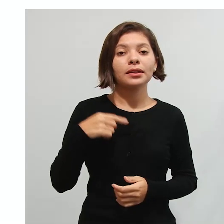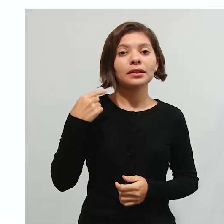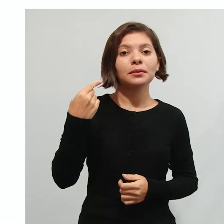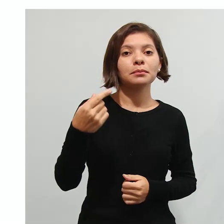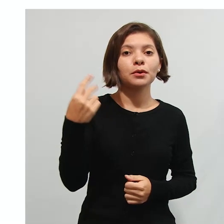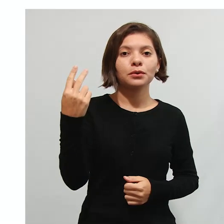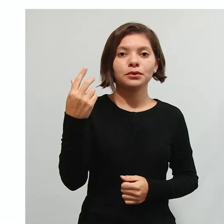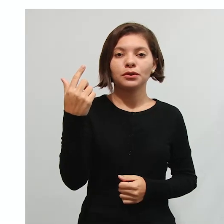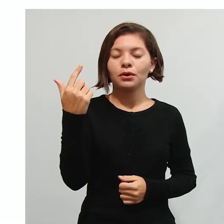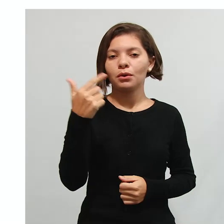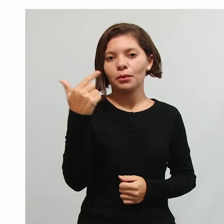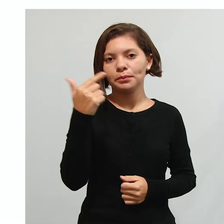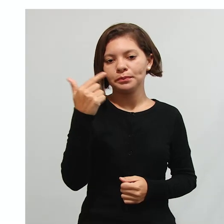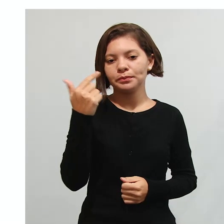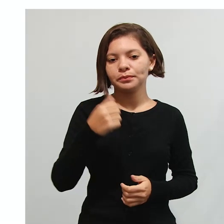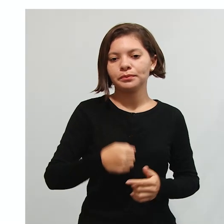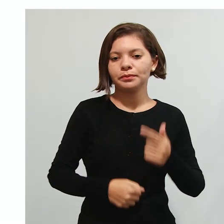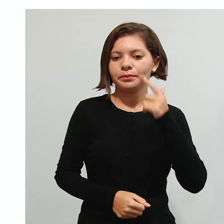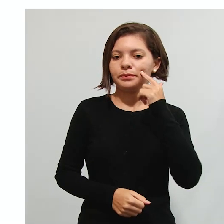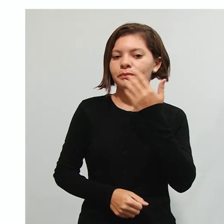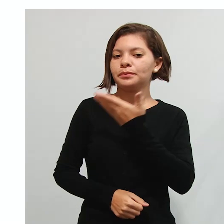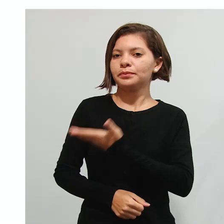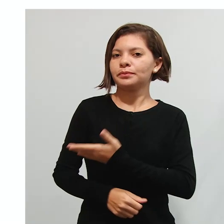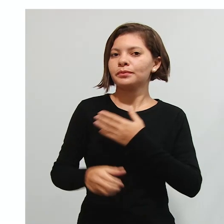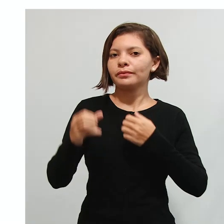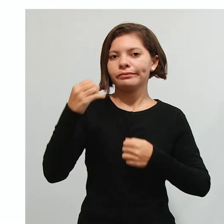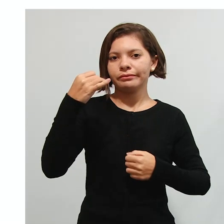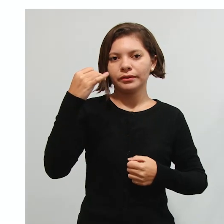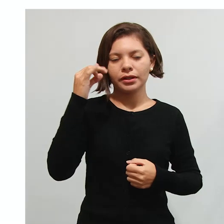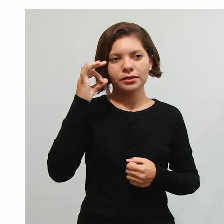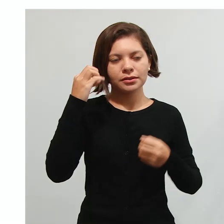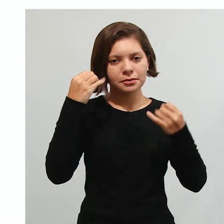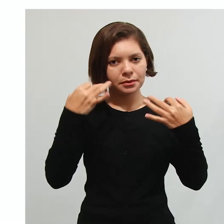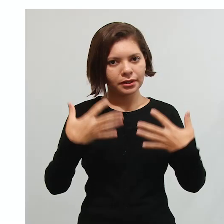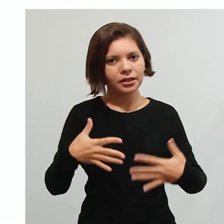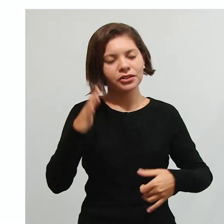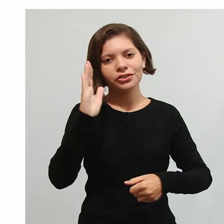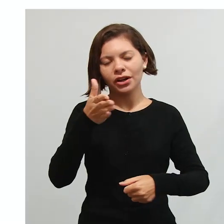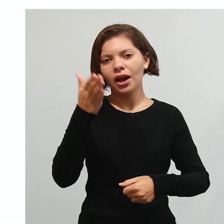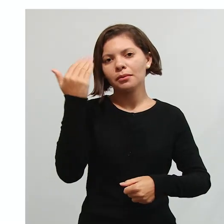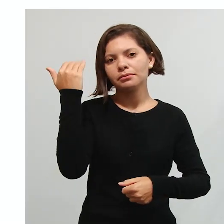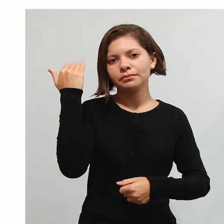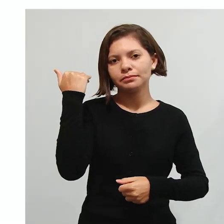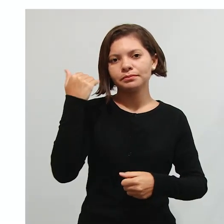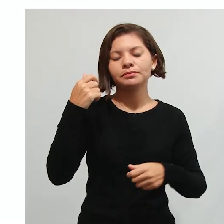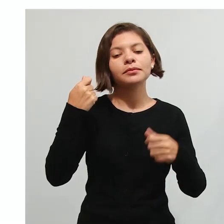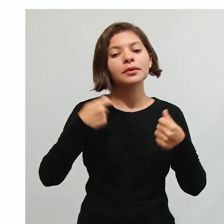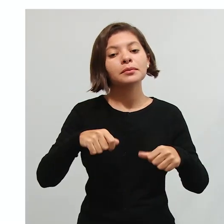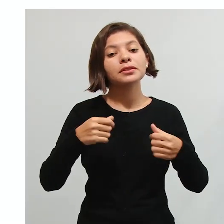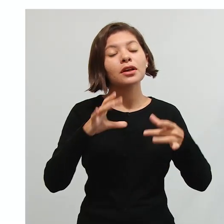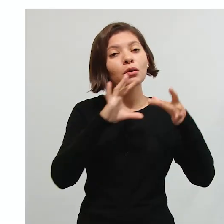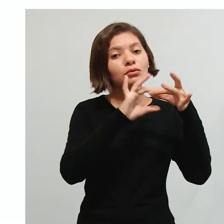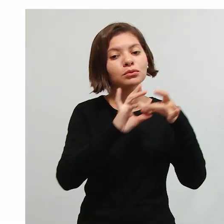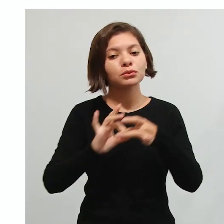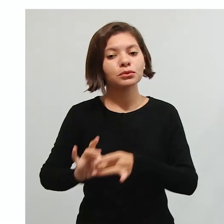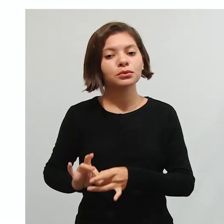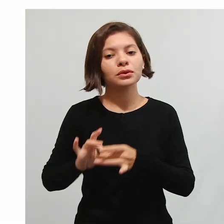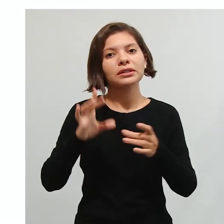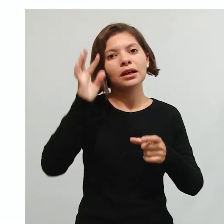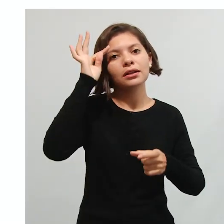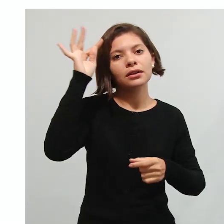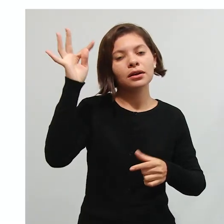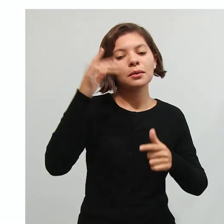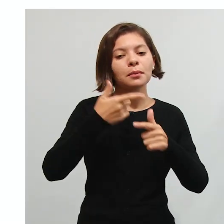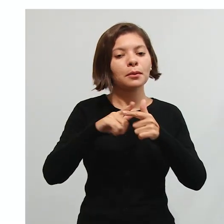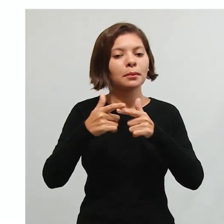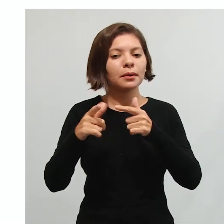ter depois Geralmente vem a revisão de literatura a gente já conversou sobre isso né Eh precisa contextualizar